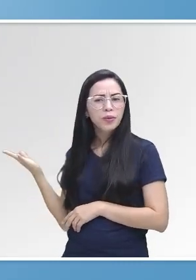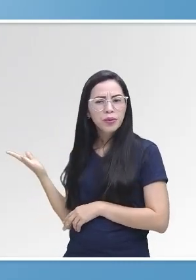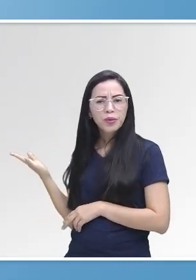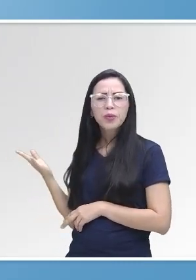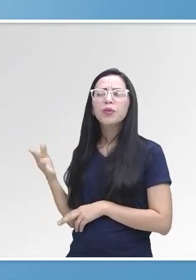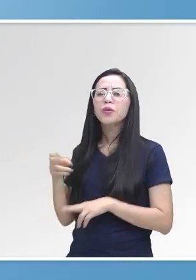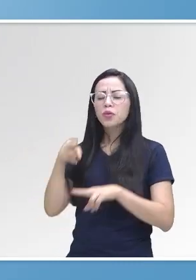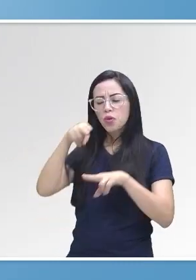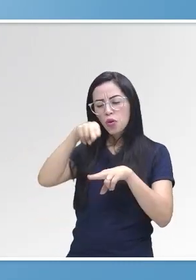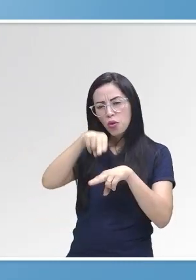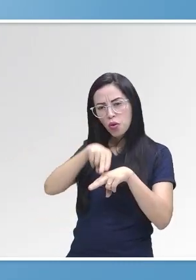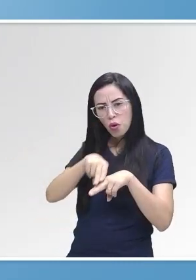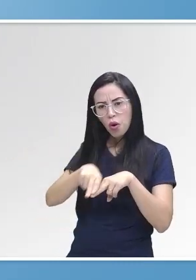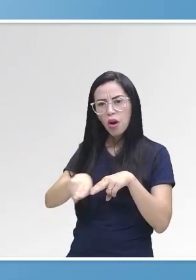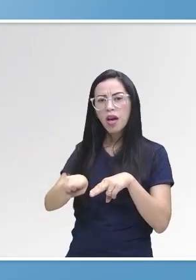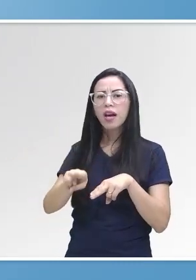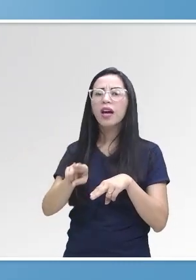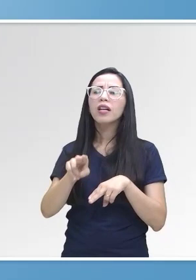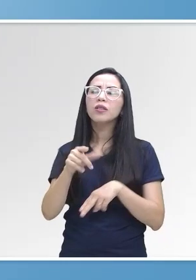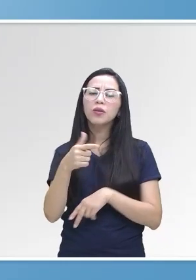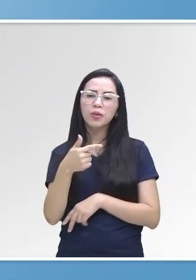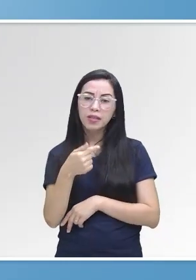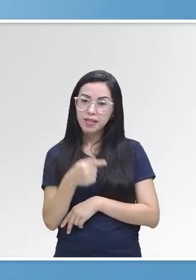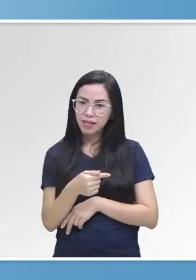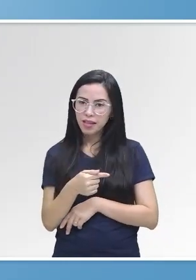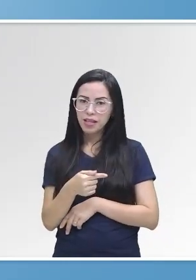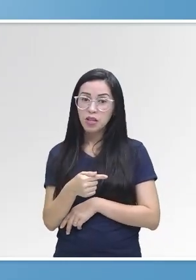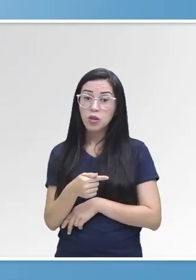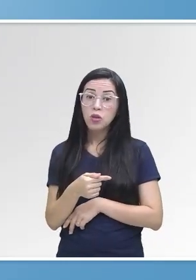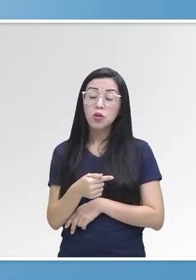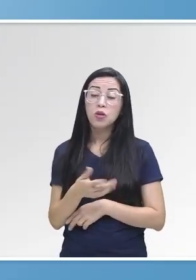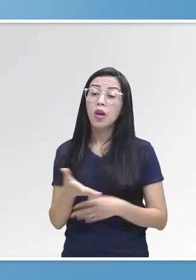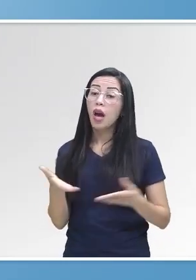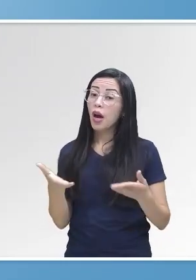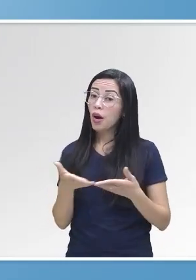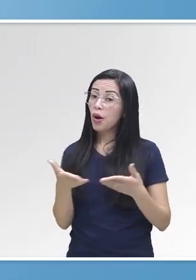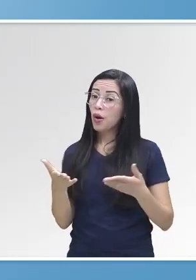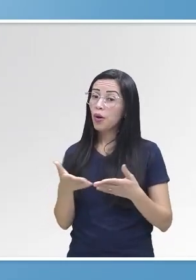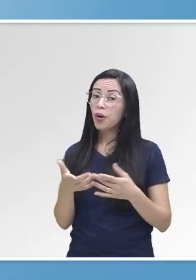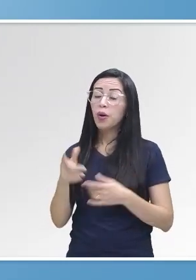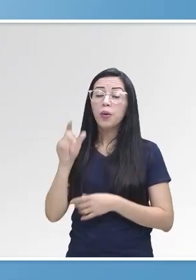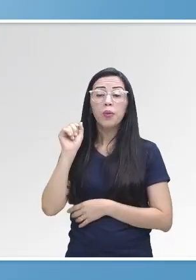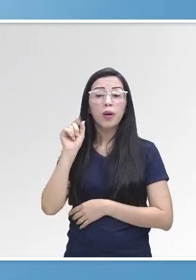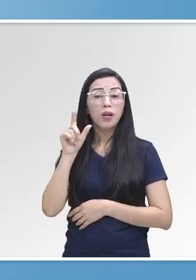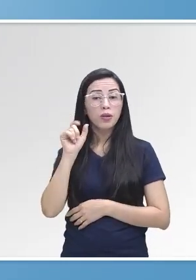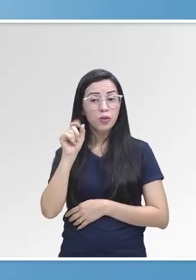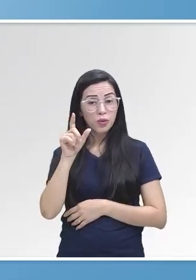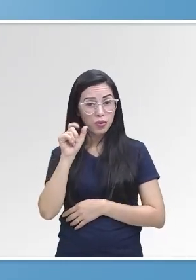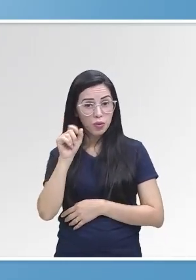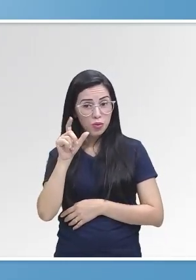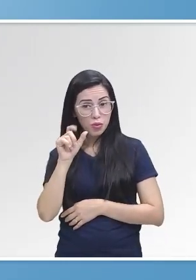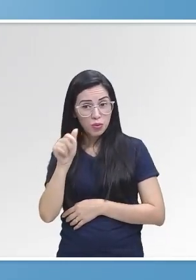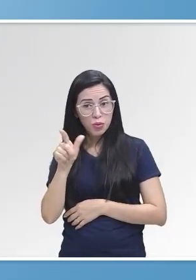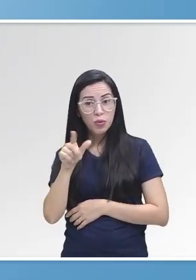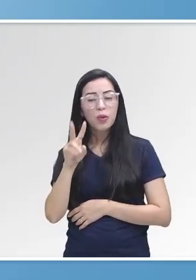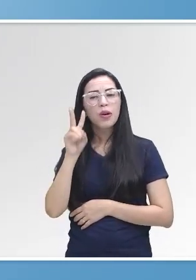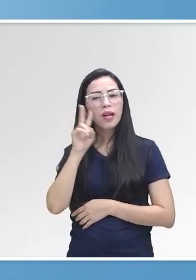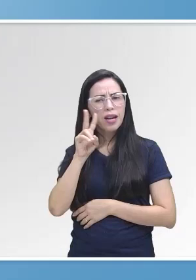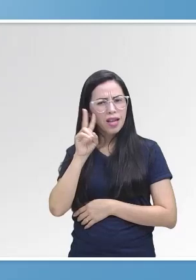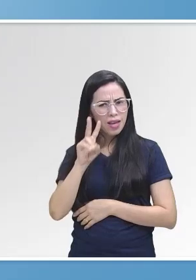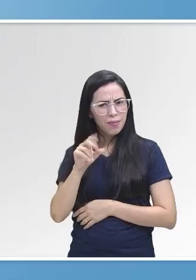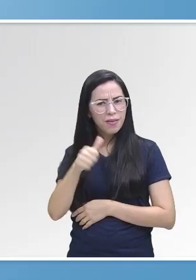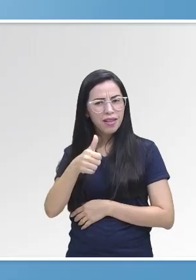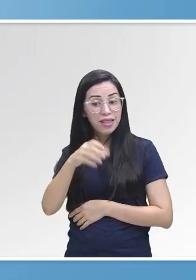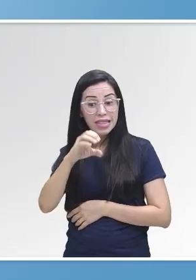escorrega sete crianças no escorregador né e qualquer outra brincadeira o túnel